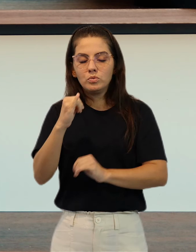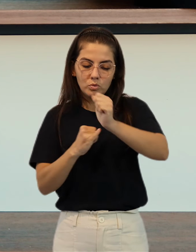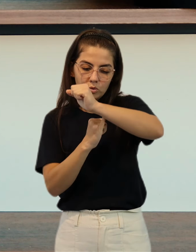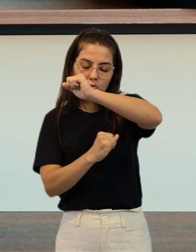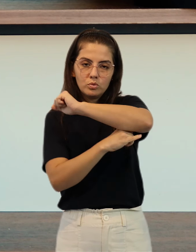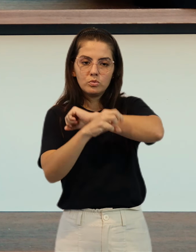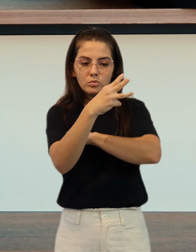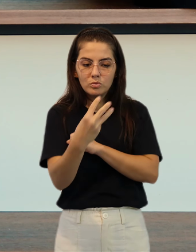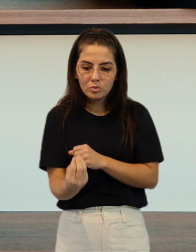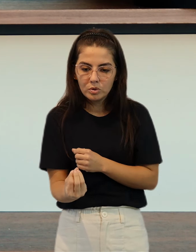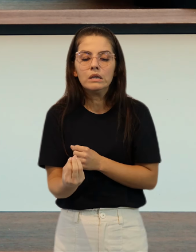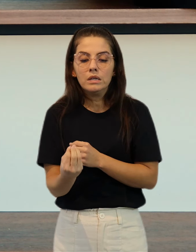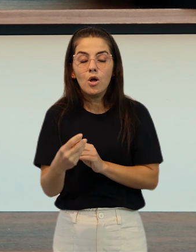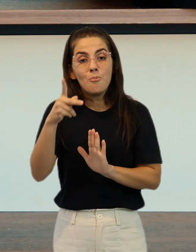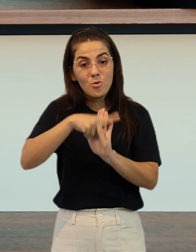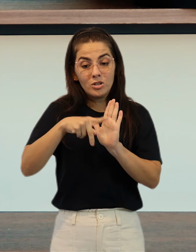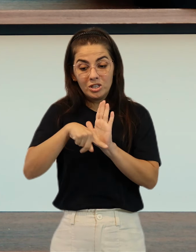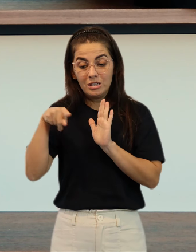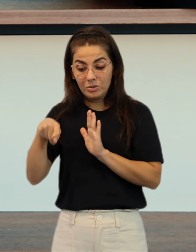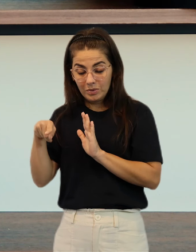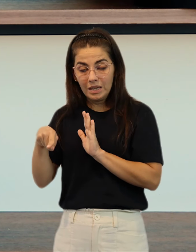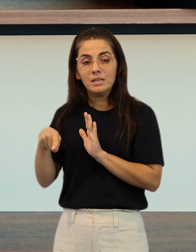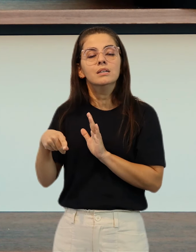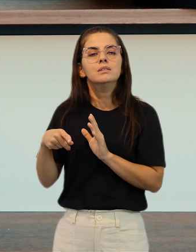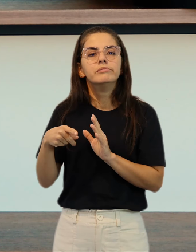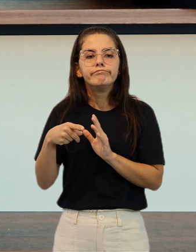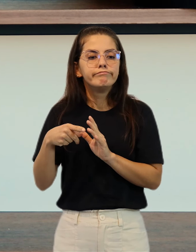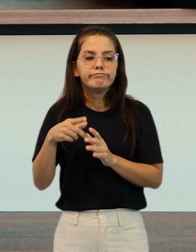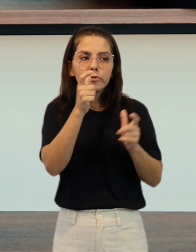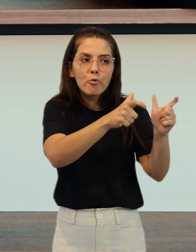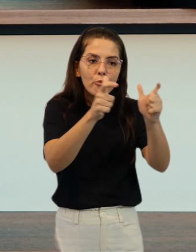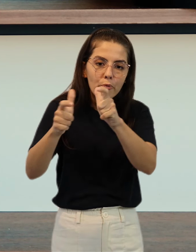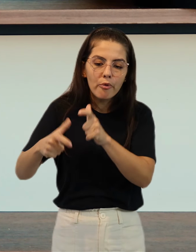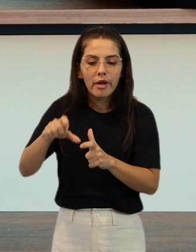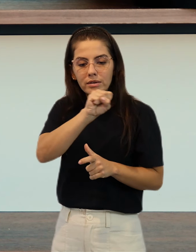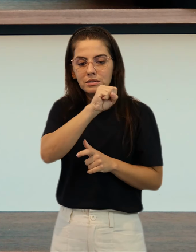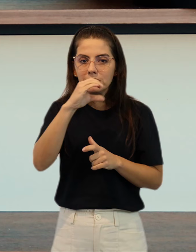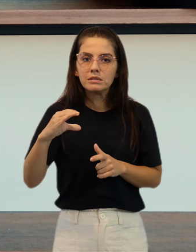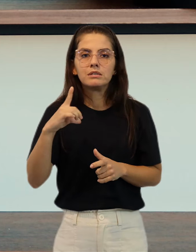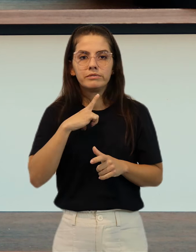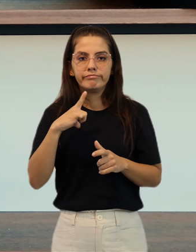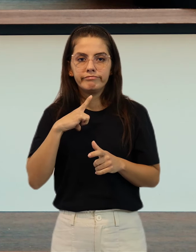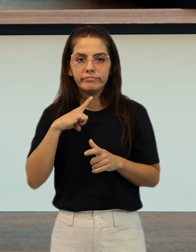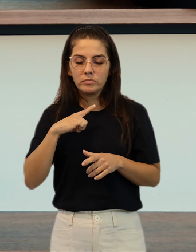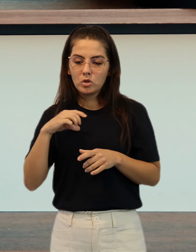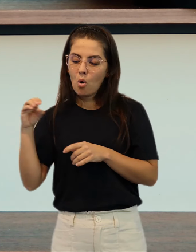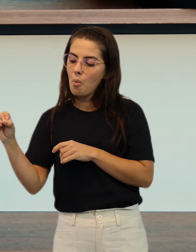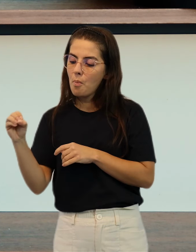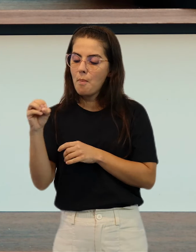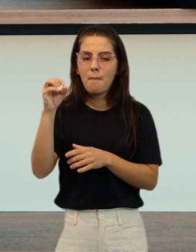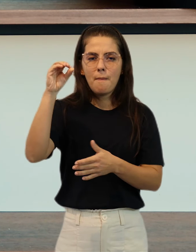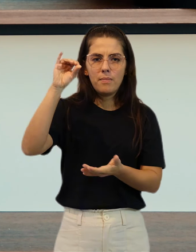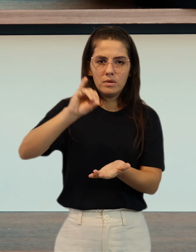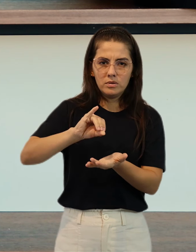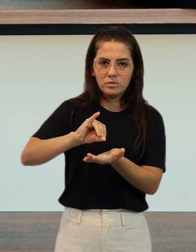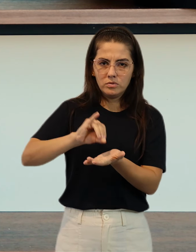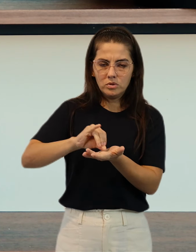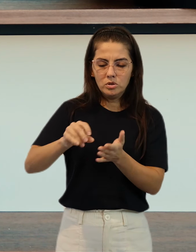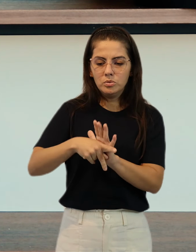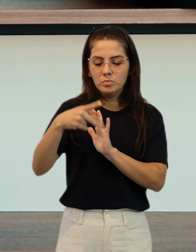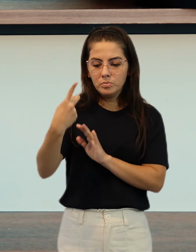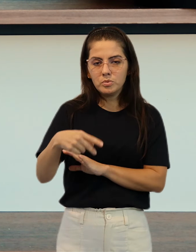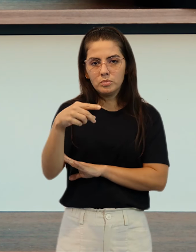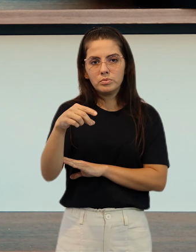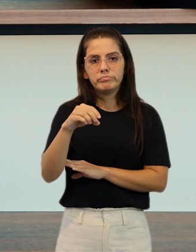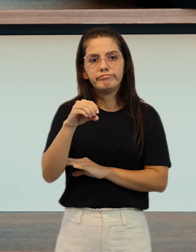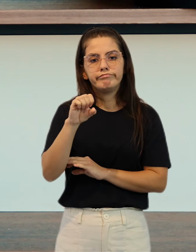que nos levou para o estado inteiro. Hoje a gente atua em 5 regiões, do meio oeste para o litoral, e para o ano